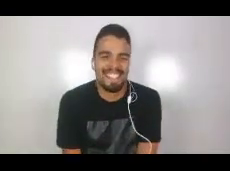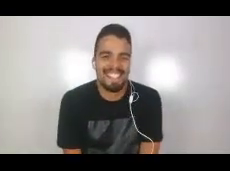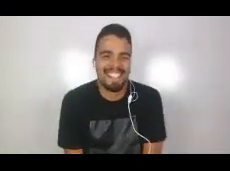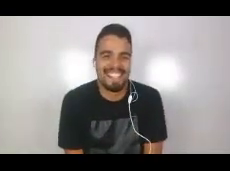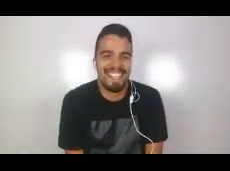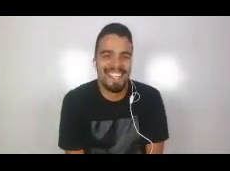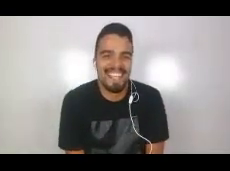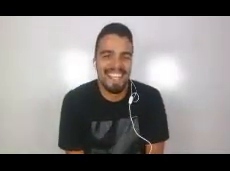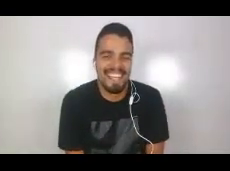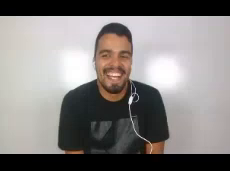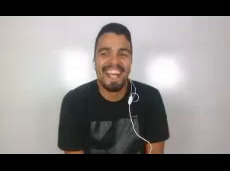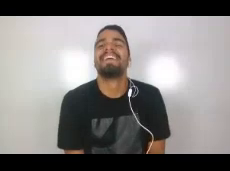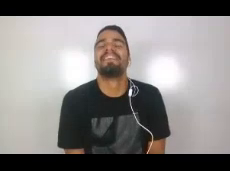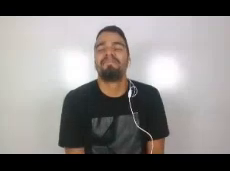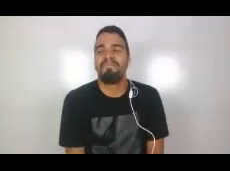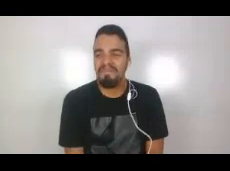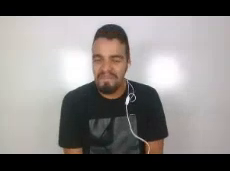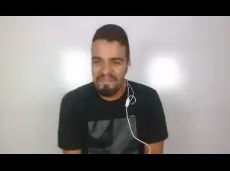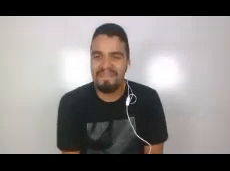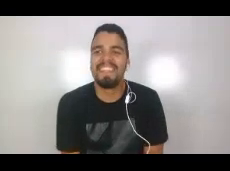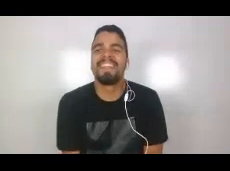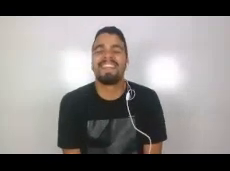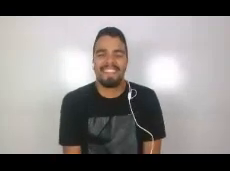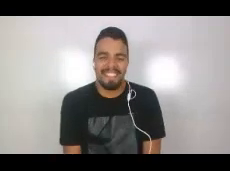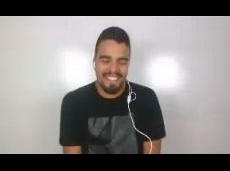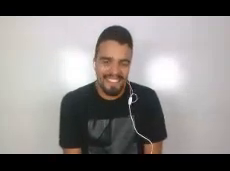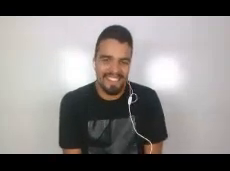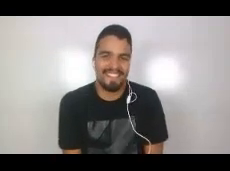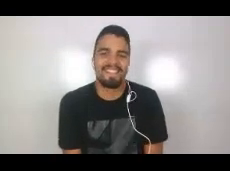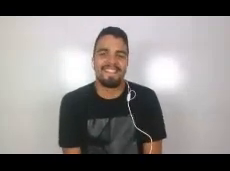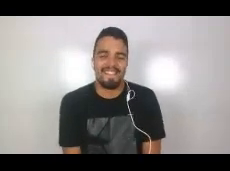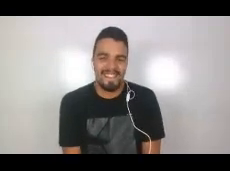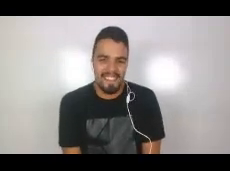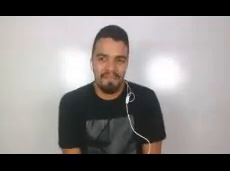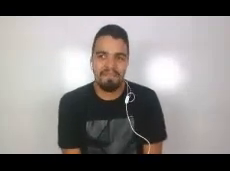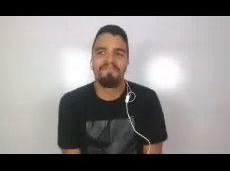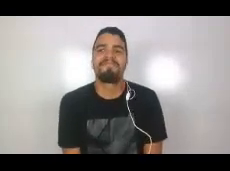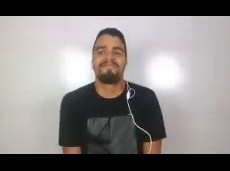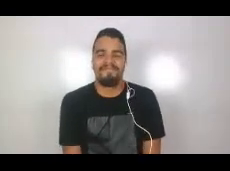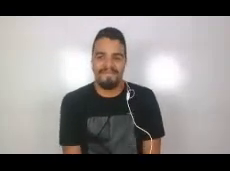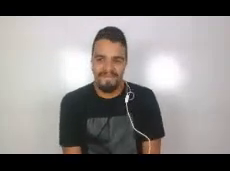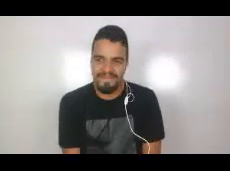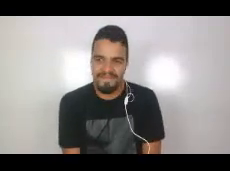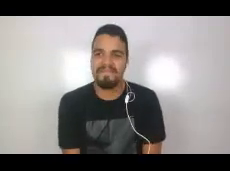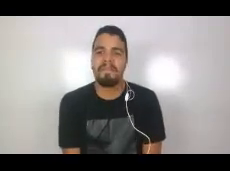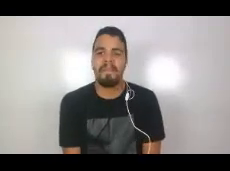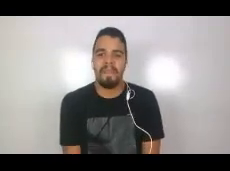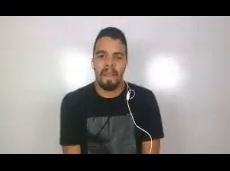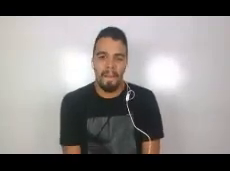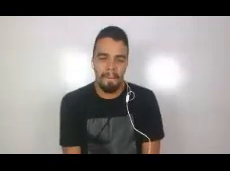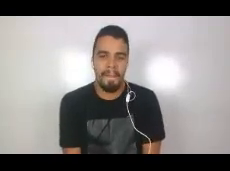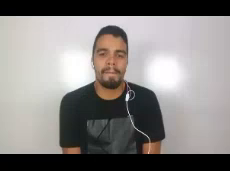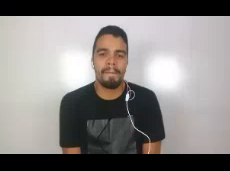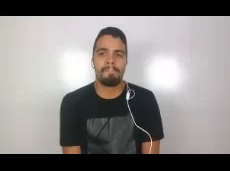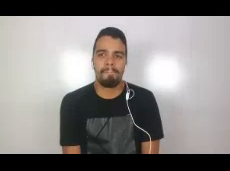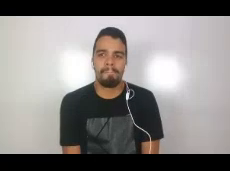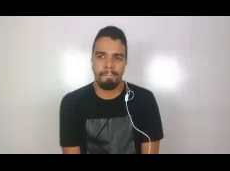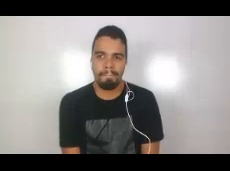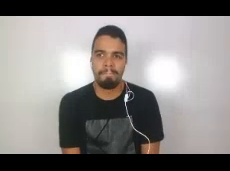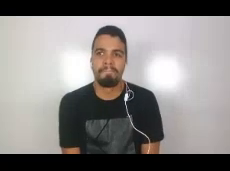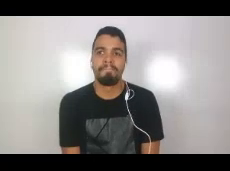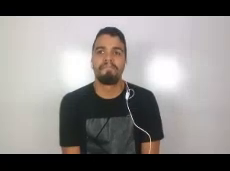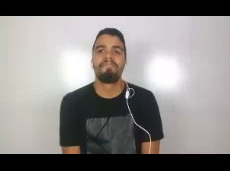Justamente por conta do formato, né? A gente vai ver que é tipo uma figura ali de Uhum. linguagem, mas que